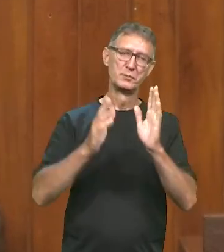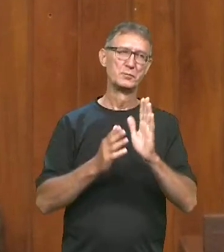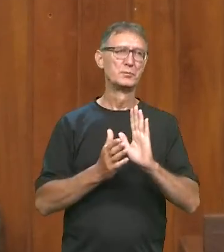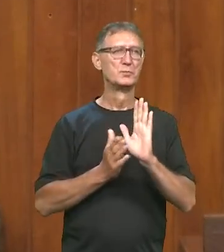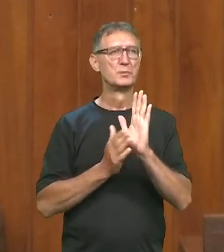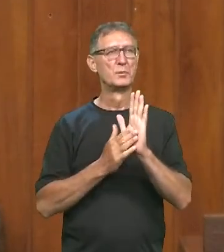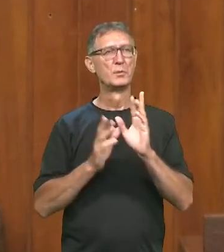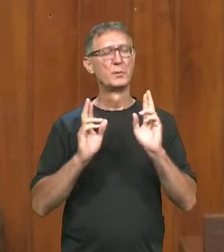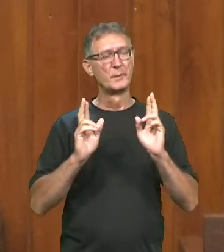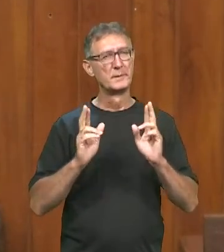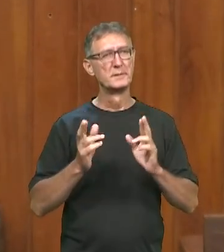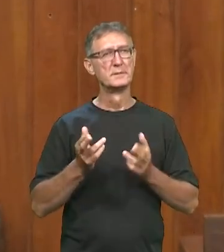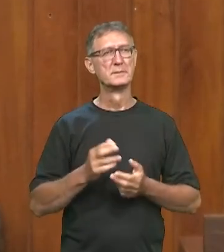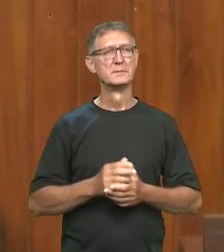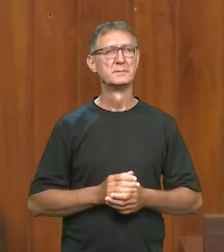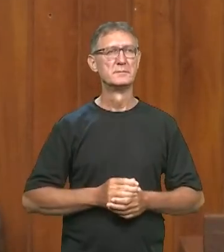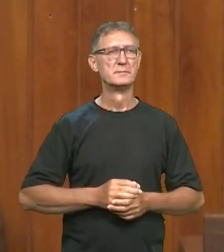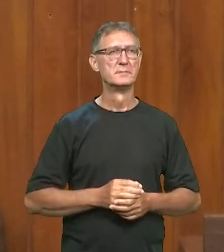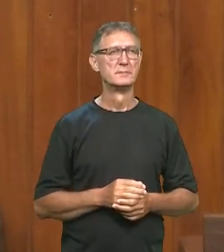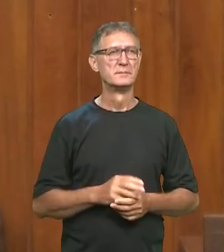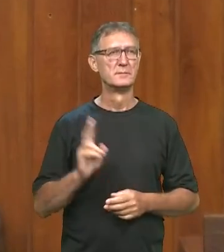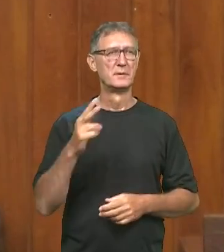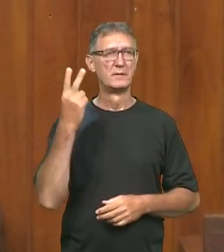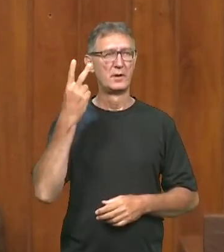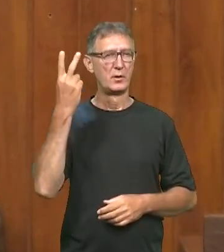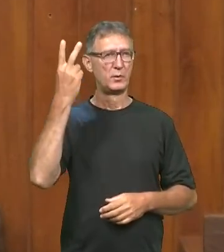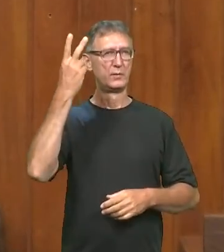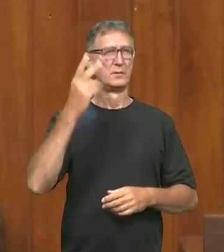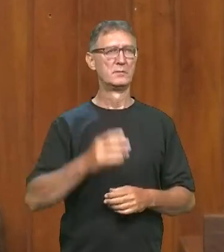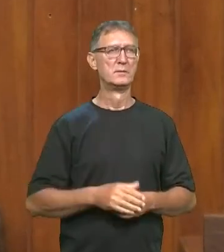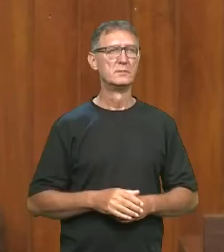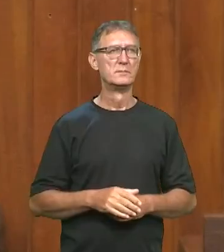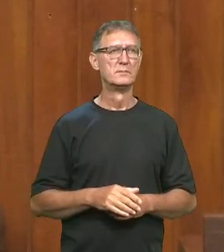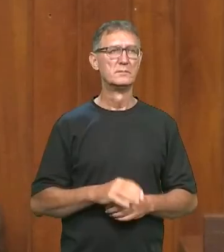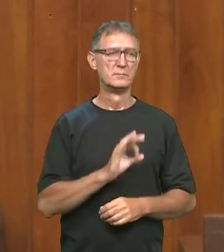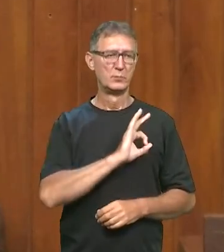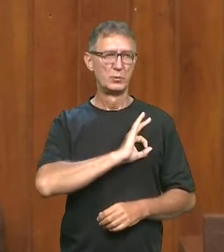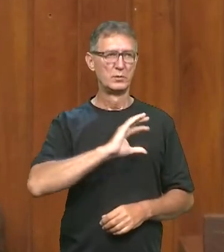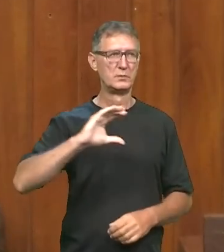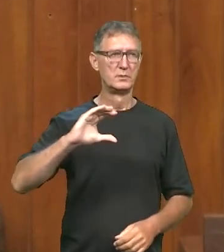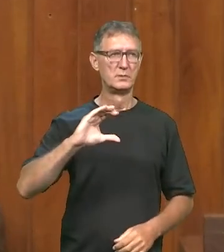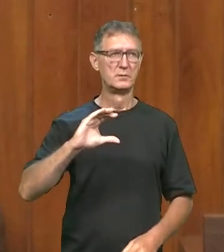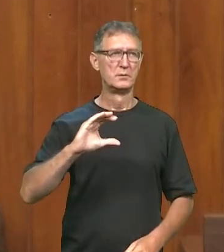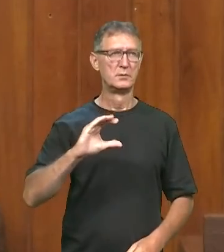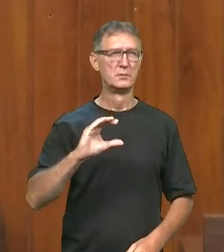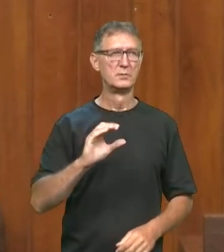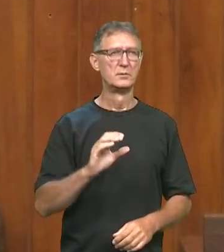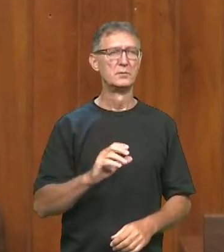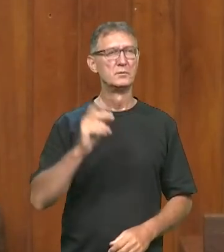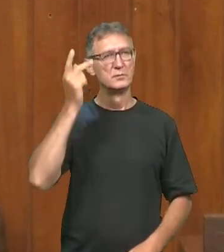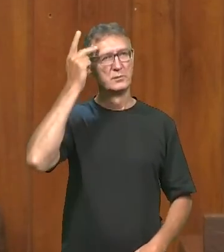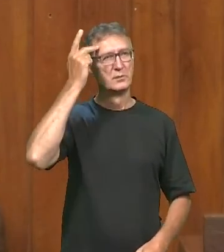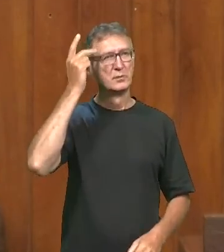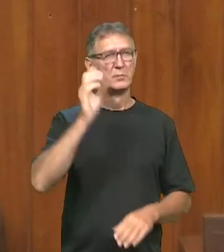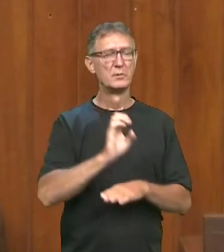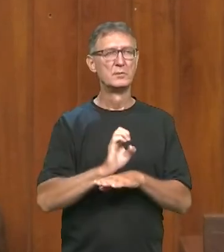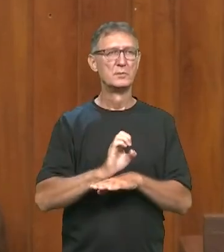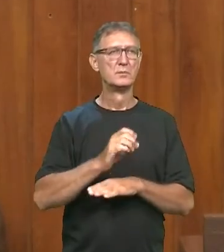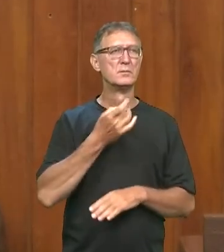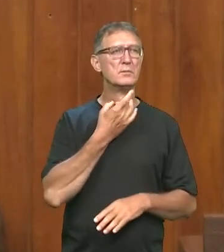saudação e reconhecimento especial à valorosa e laboriosa Polícia Civil do Estado de São Paulo, especial a